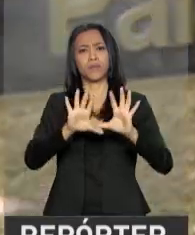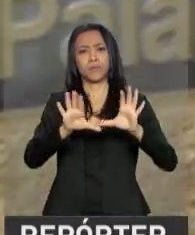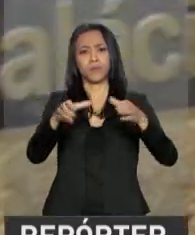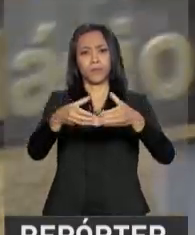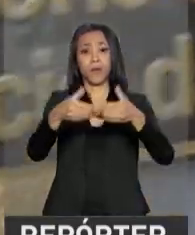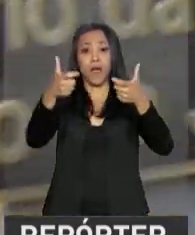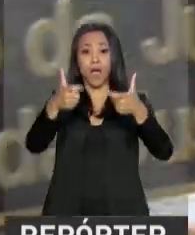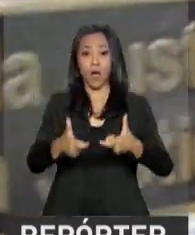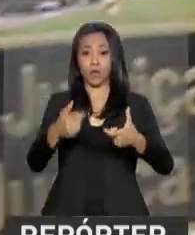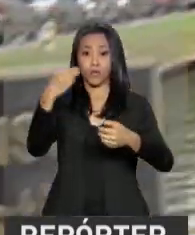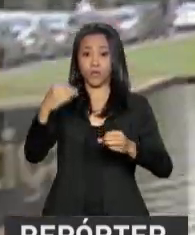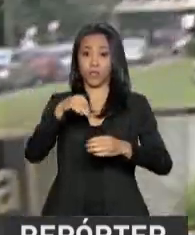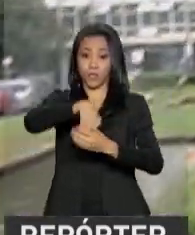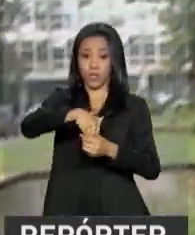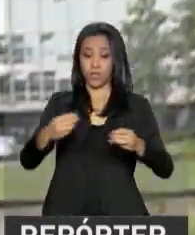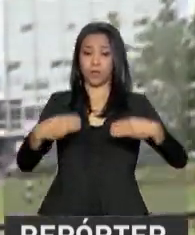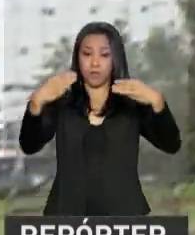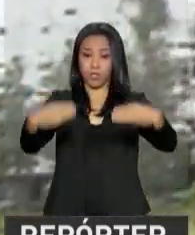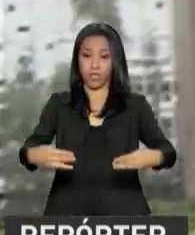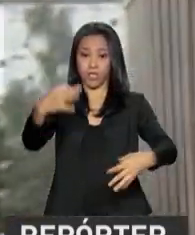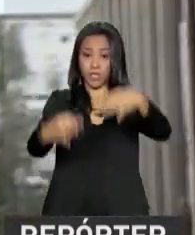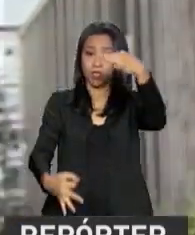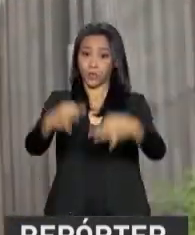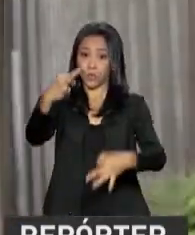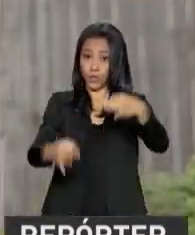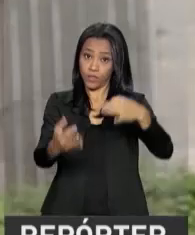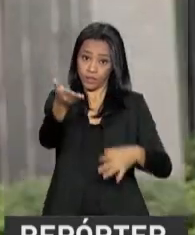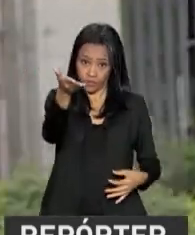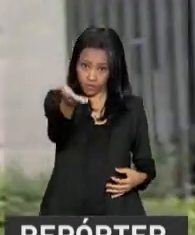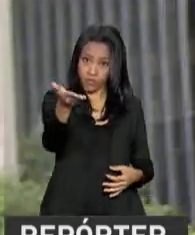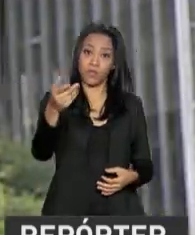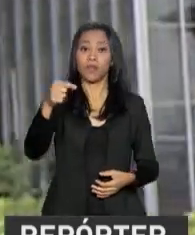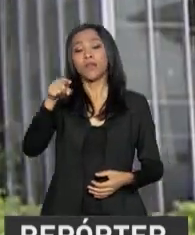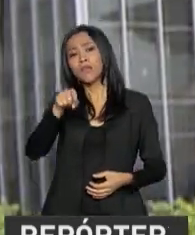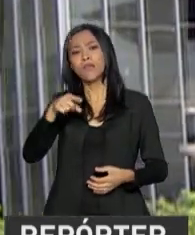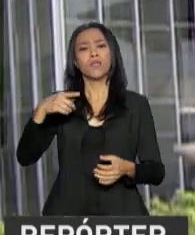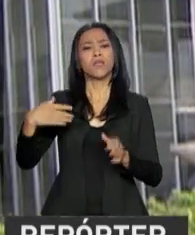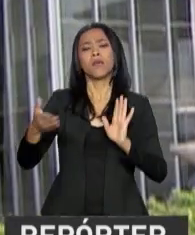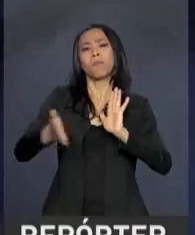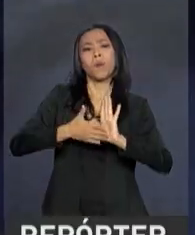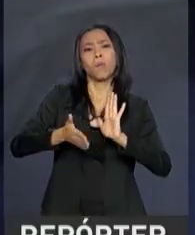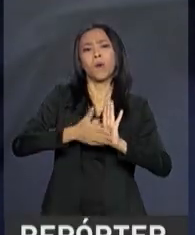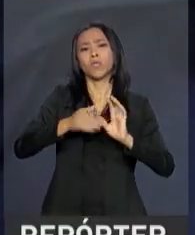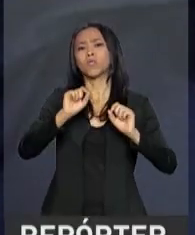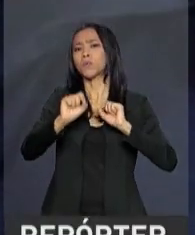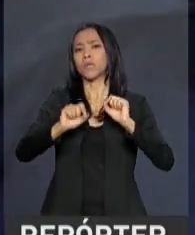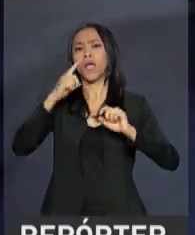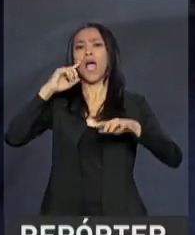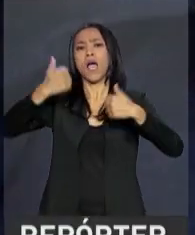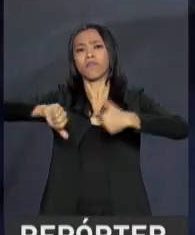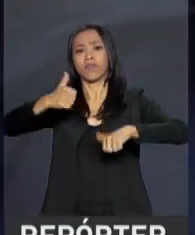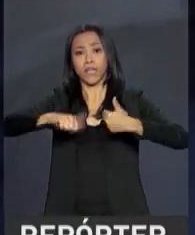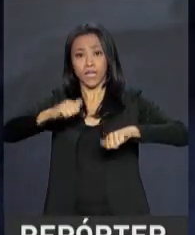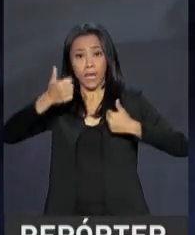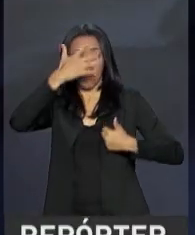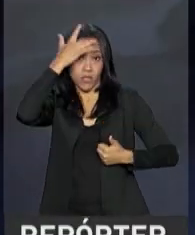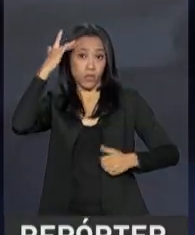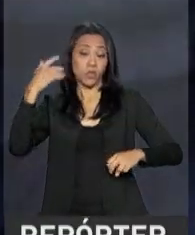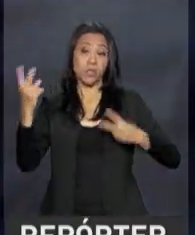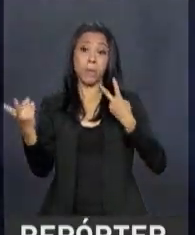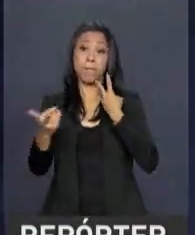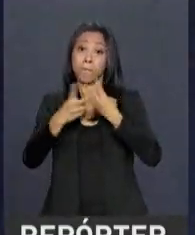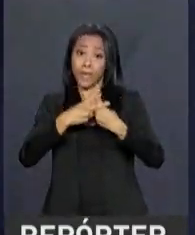no ministério da justiça e pretende discutir a proposta de um mutirão em todo o país para avaliar a situação de presos provisórios